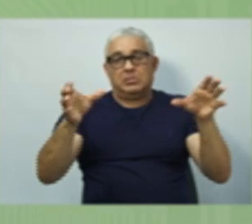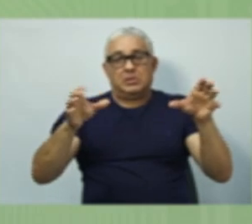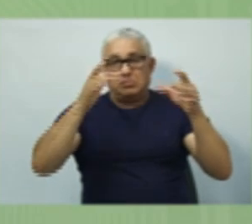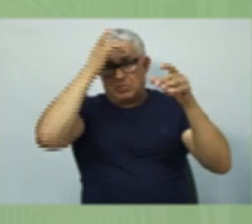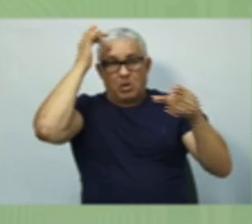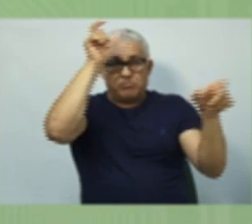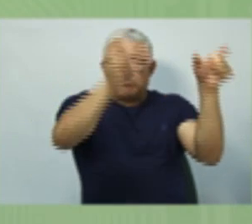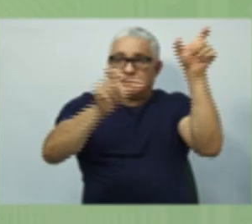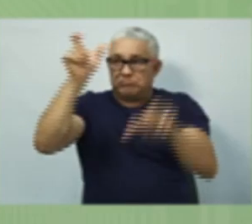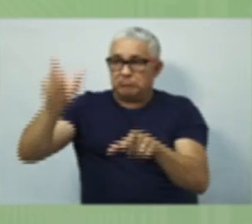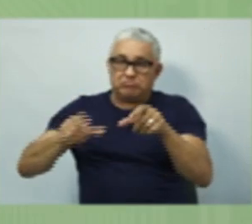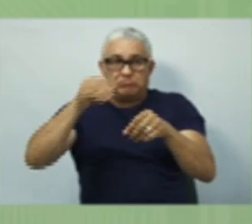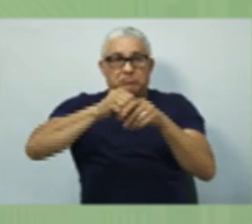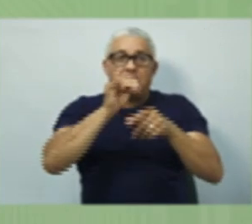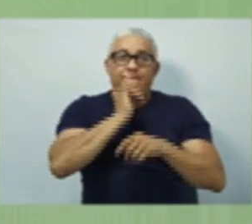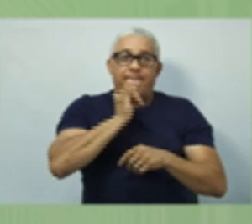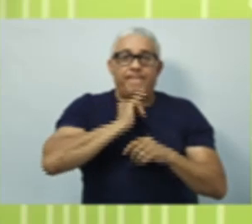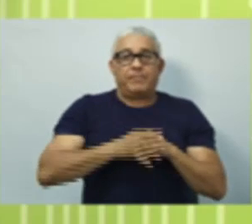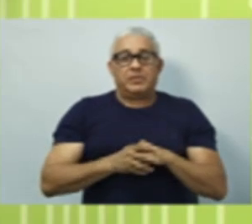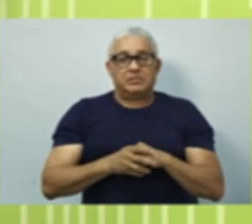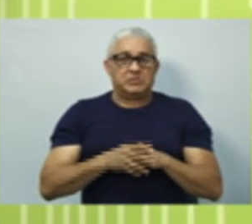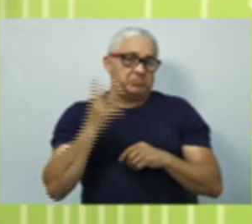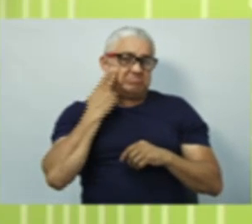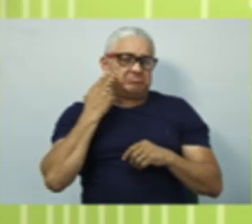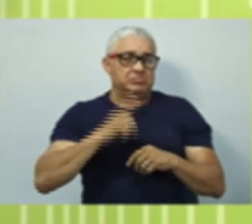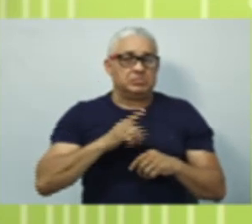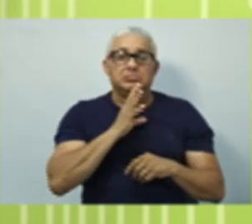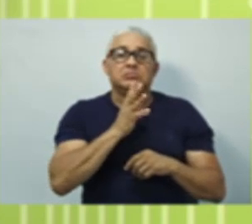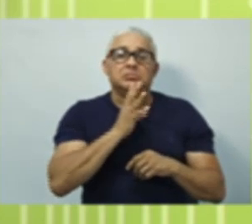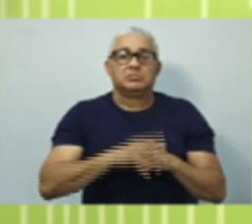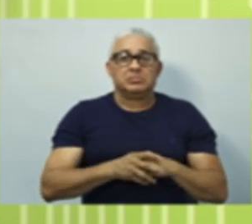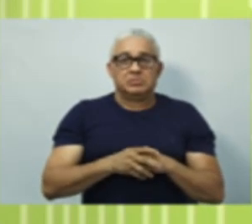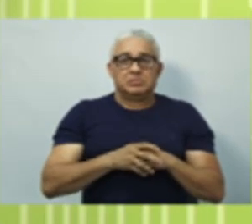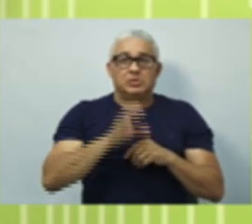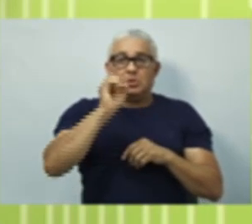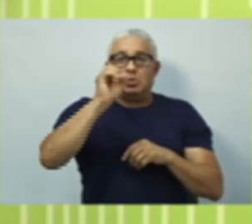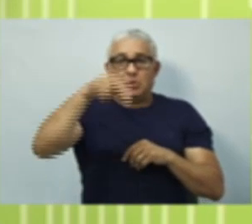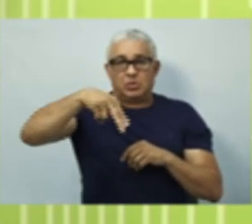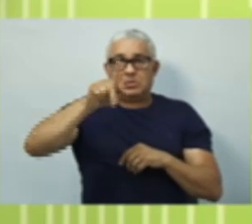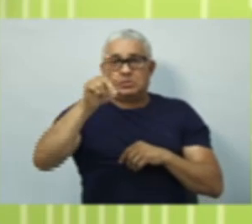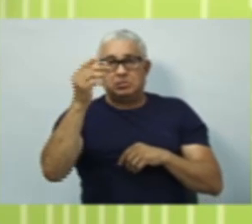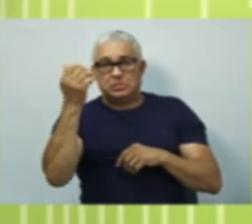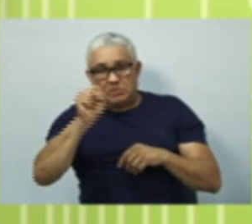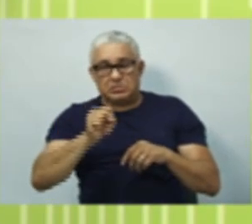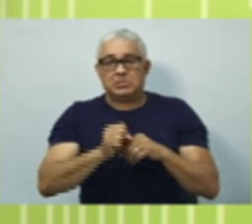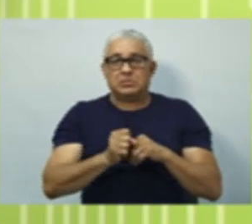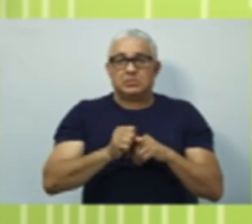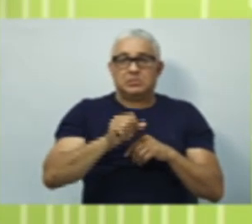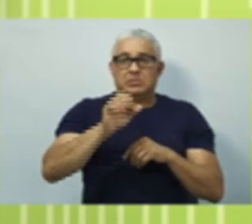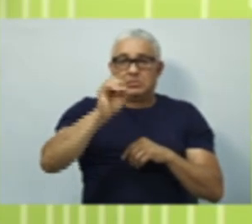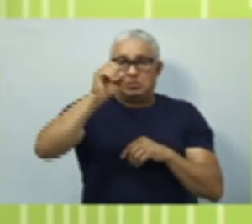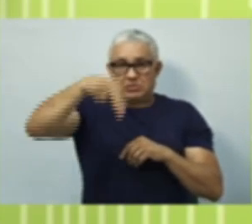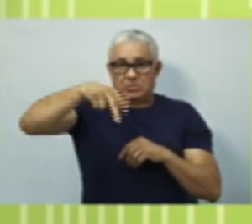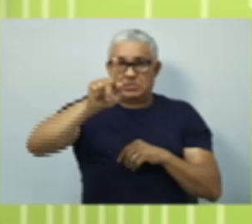inserida. Por exemplo, que é bem comum a gente conhecer aí as ONGs, as organizações